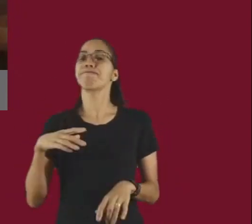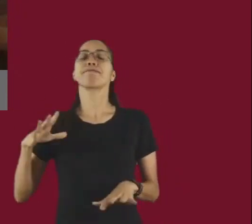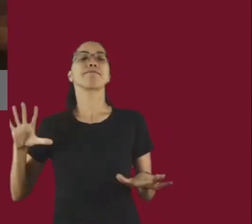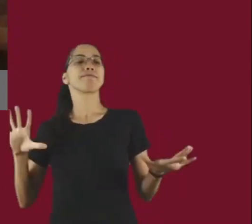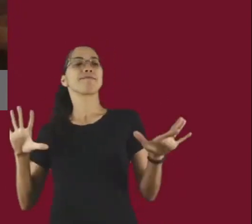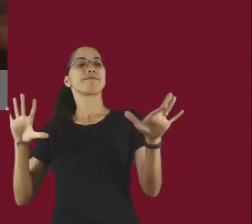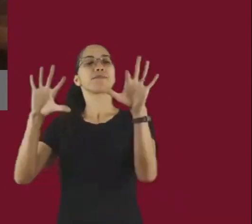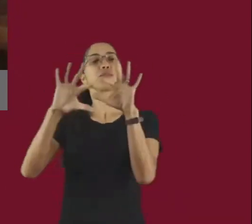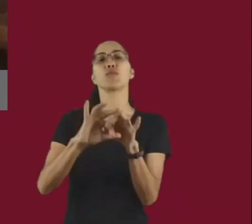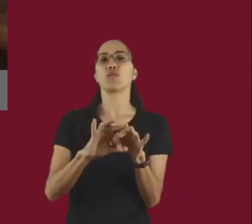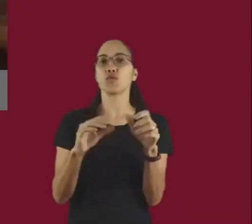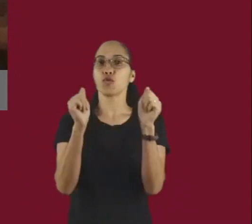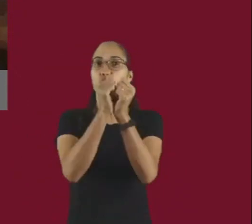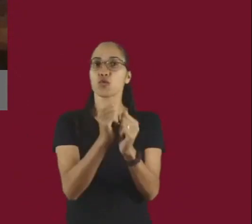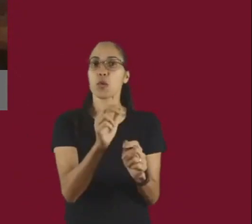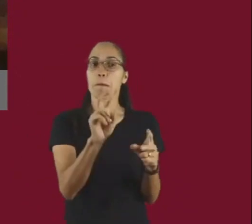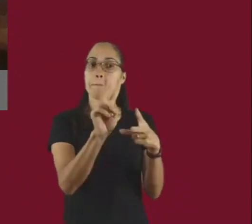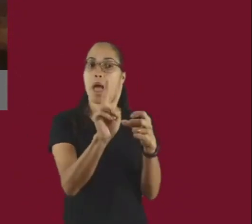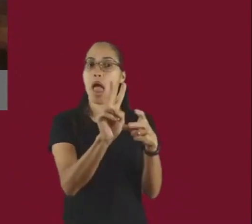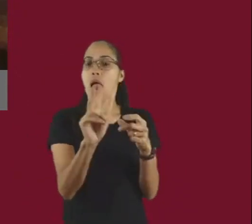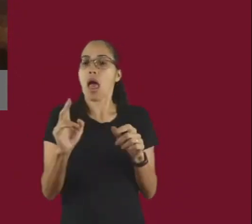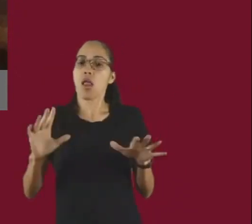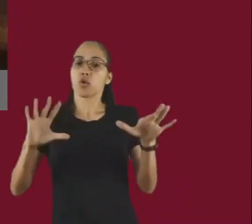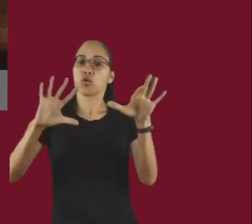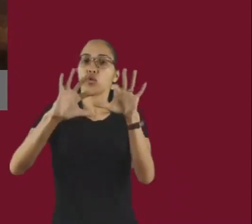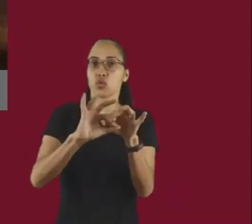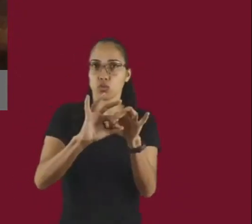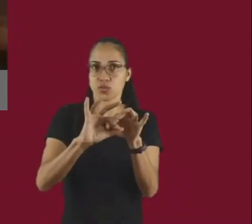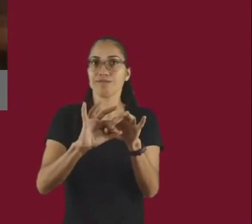florestas que não se corromperam.